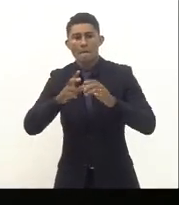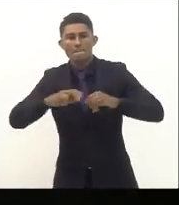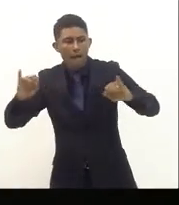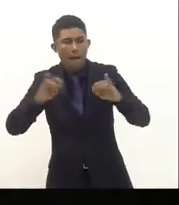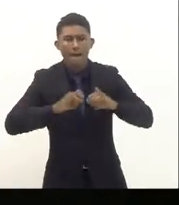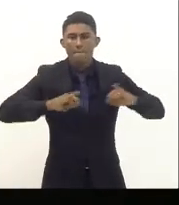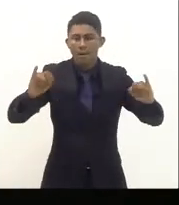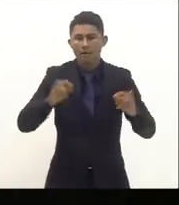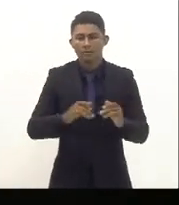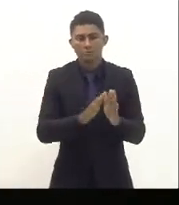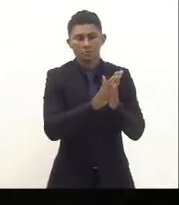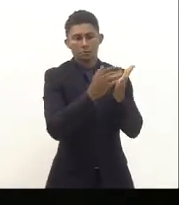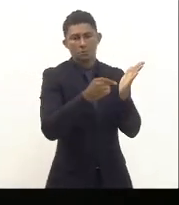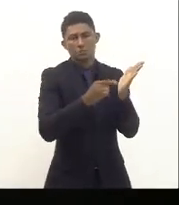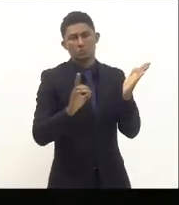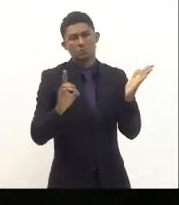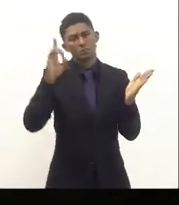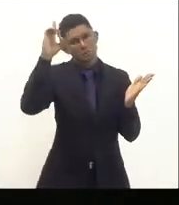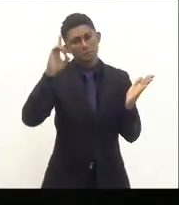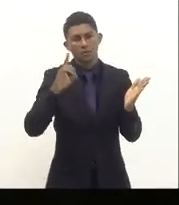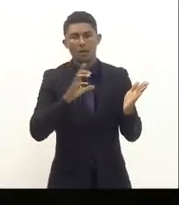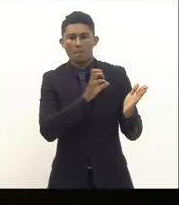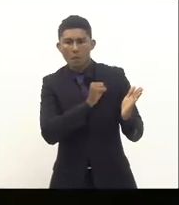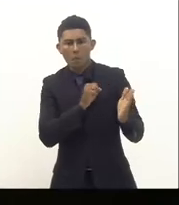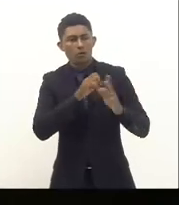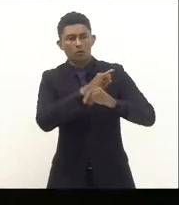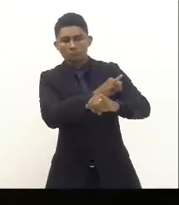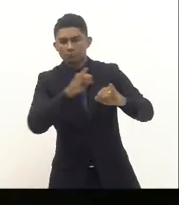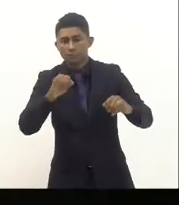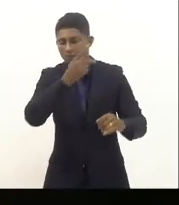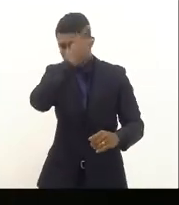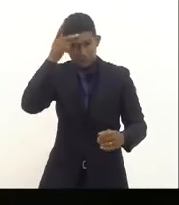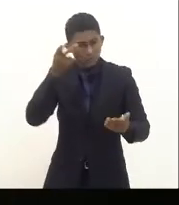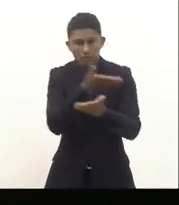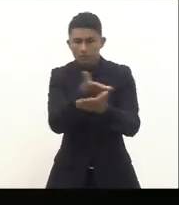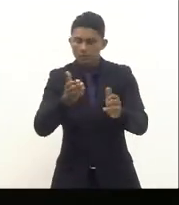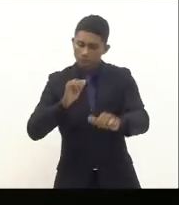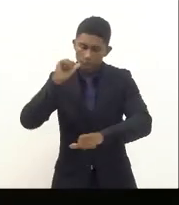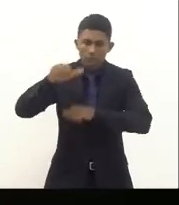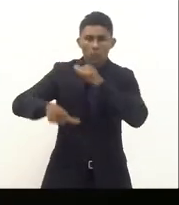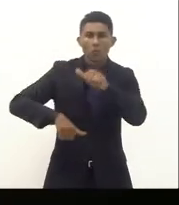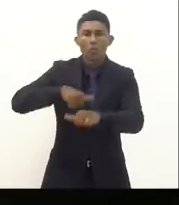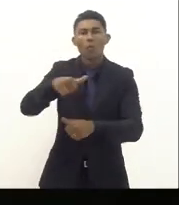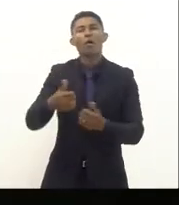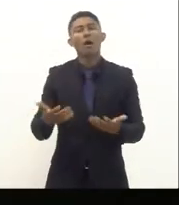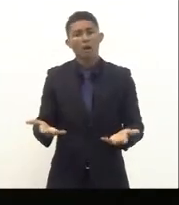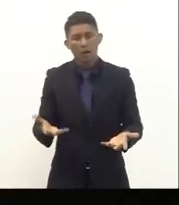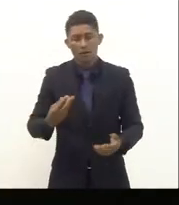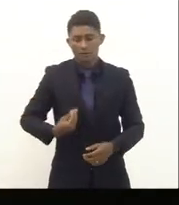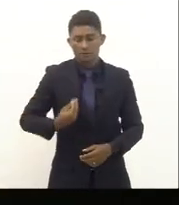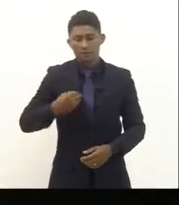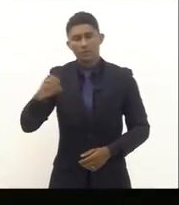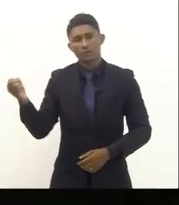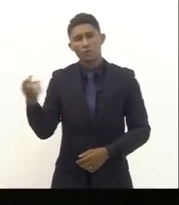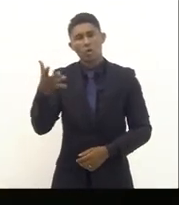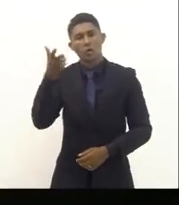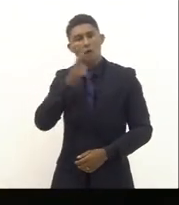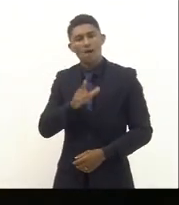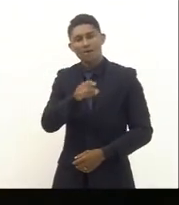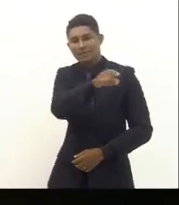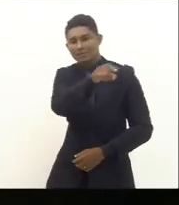da palavra de Deus pregando o amor essas pessoas se convertem e passam a ter uma nova vida